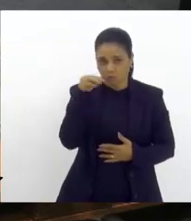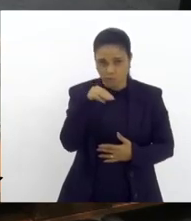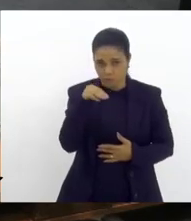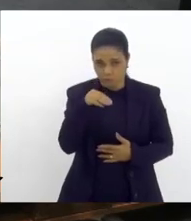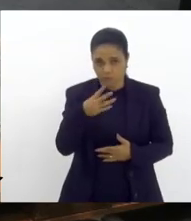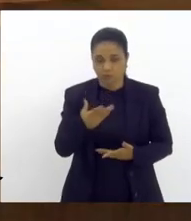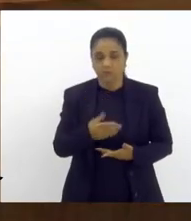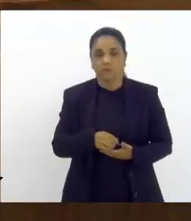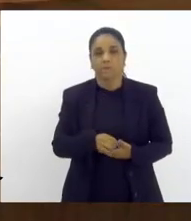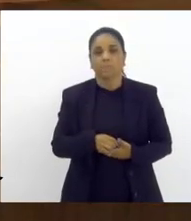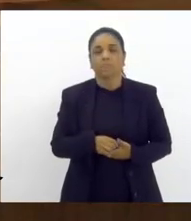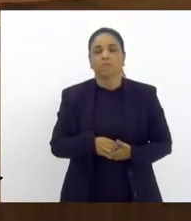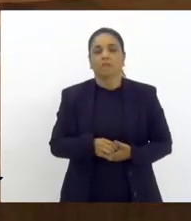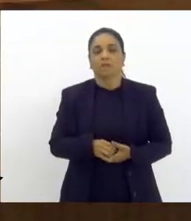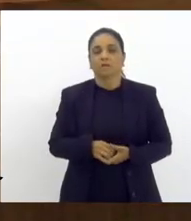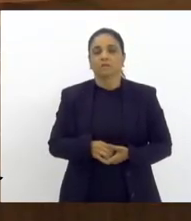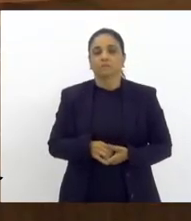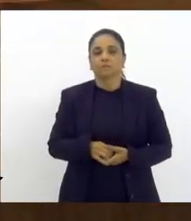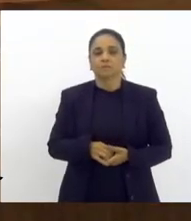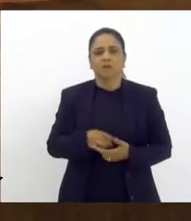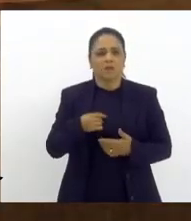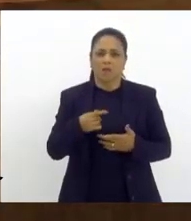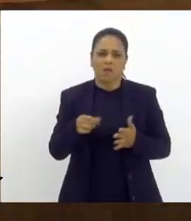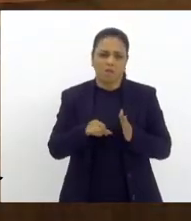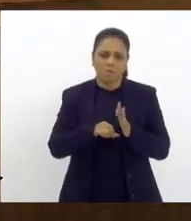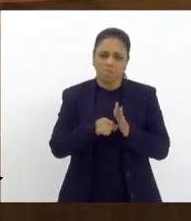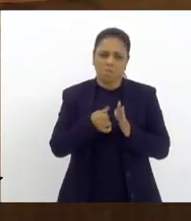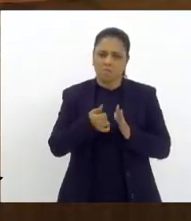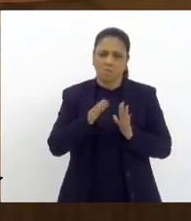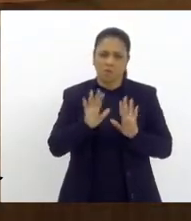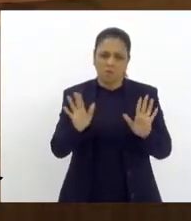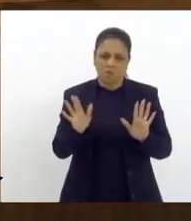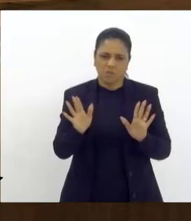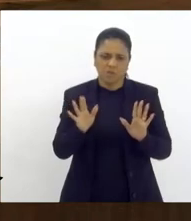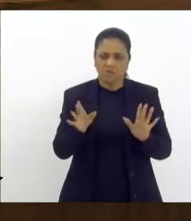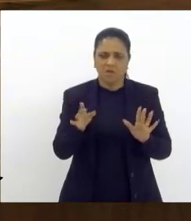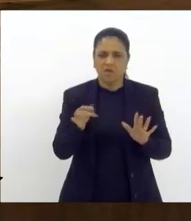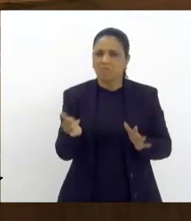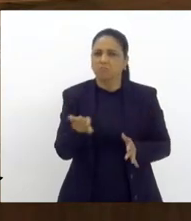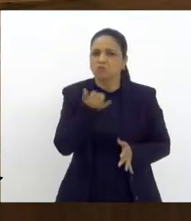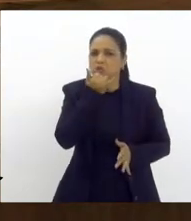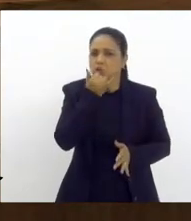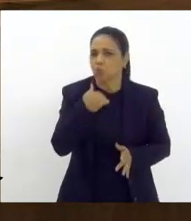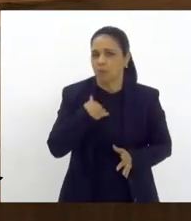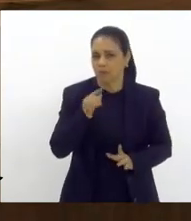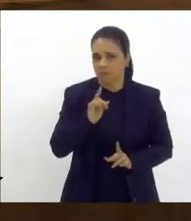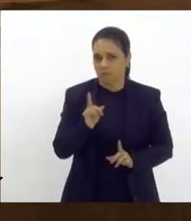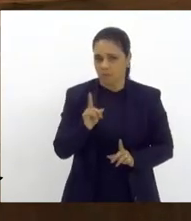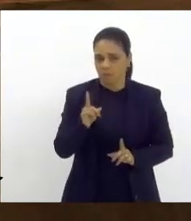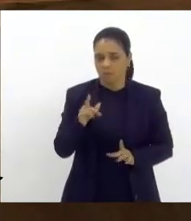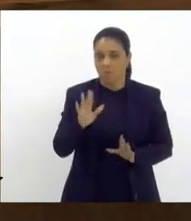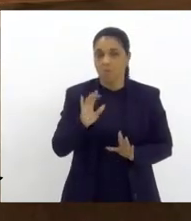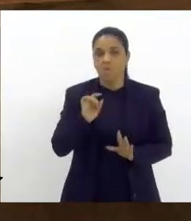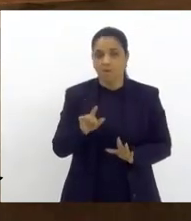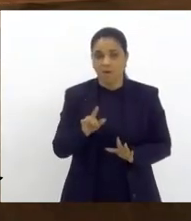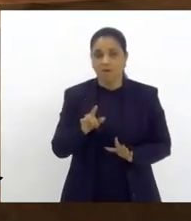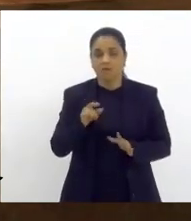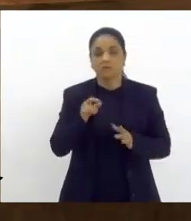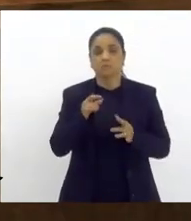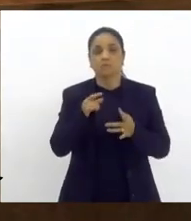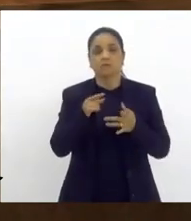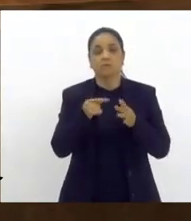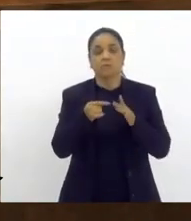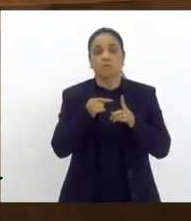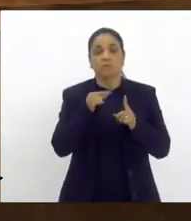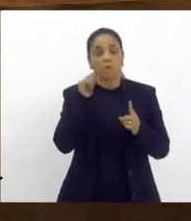só tô fazendo primeiro não para passar recibo para quem fez aqui a citação mas apenas para servir